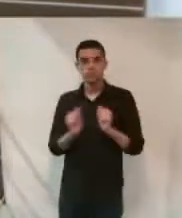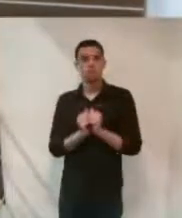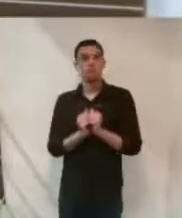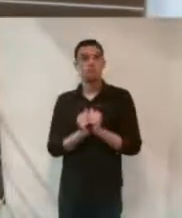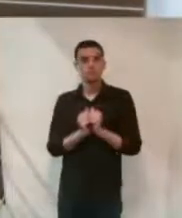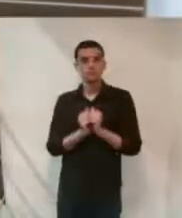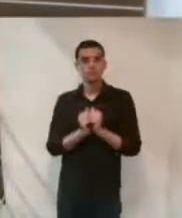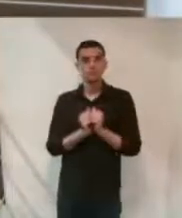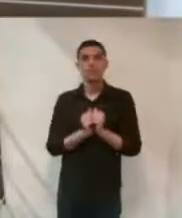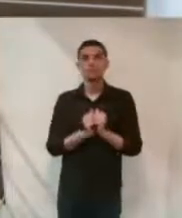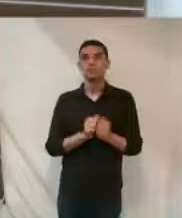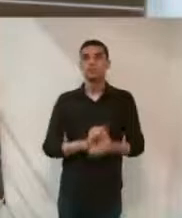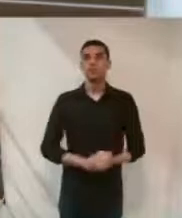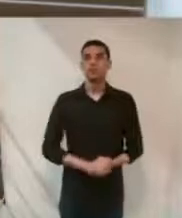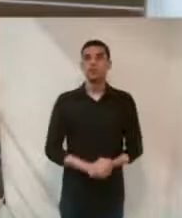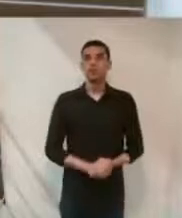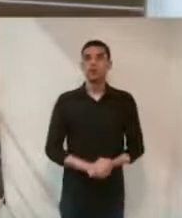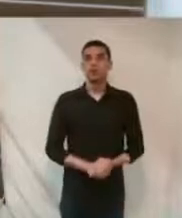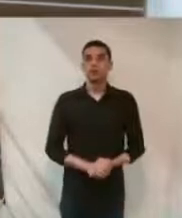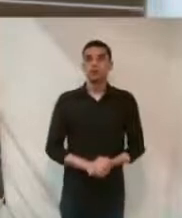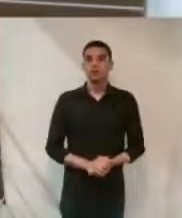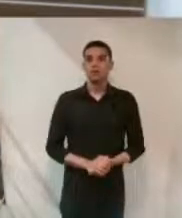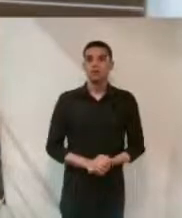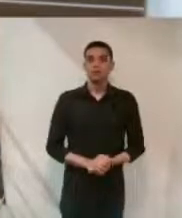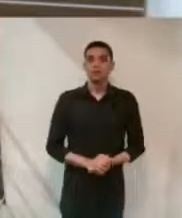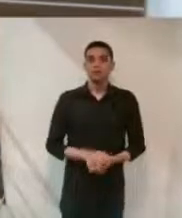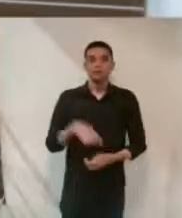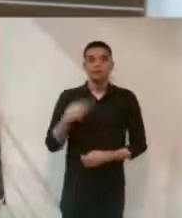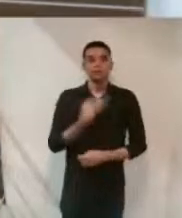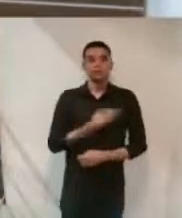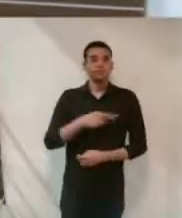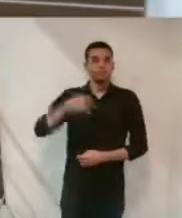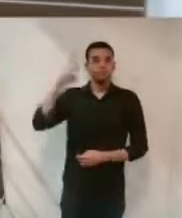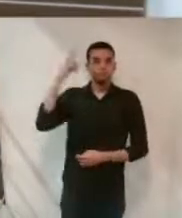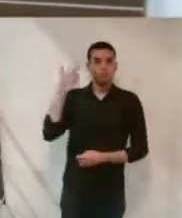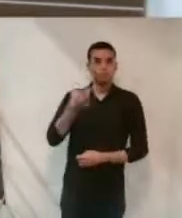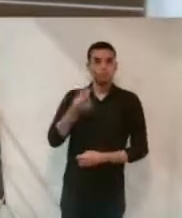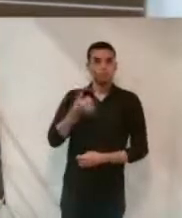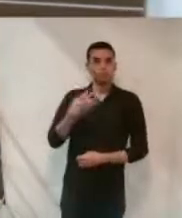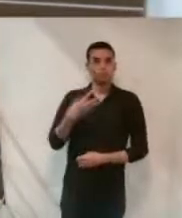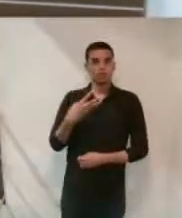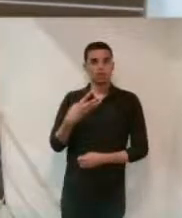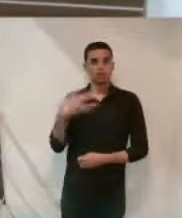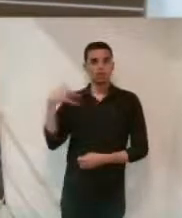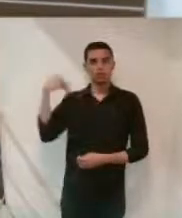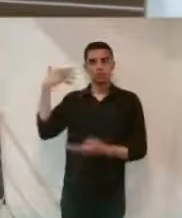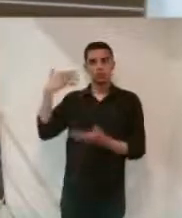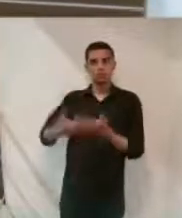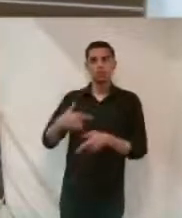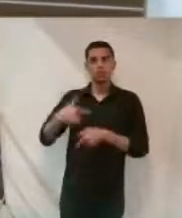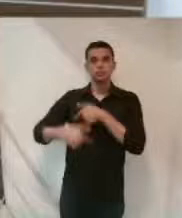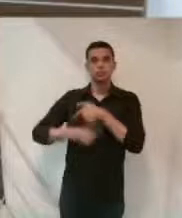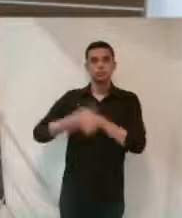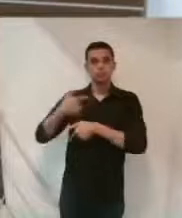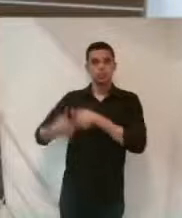grandes labutas. Quer dizer, a gente vem trabalhando nisso desde 2014. Queria aqui